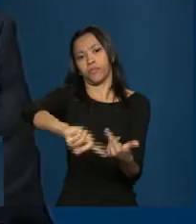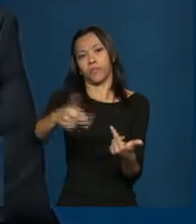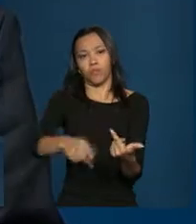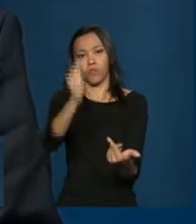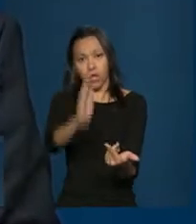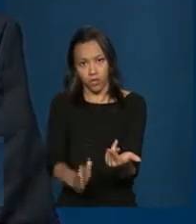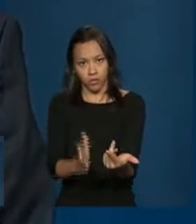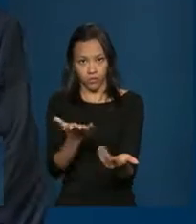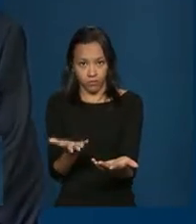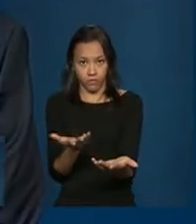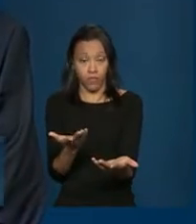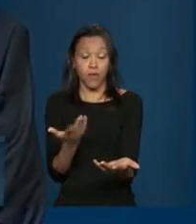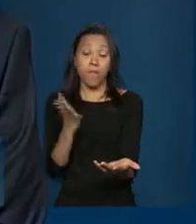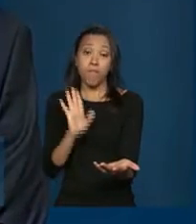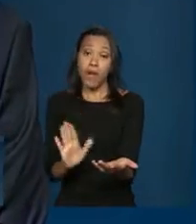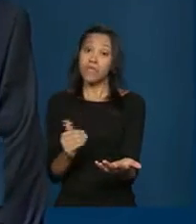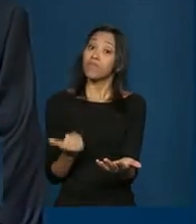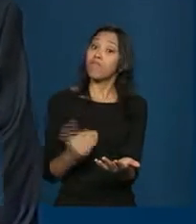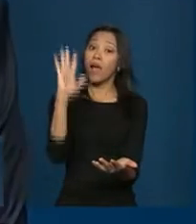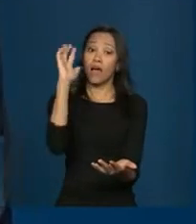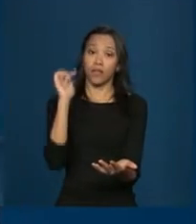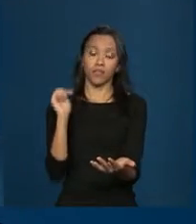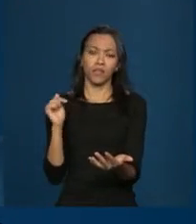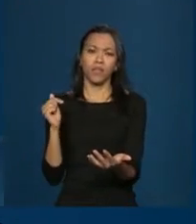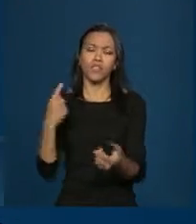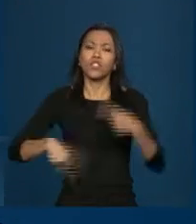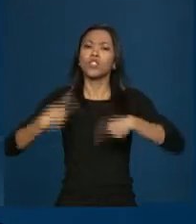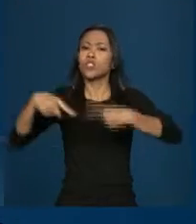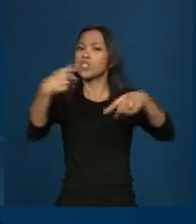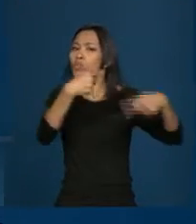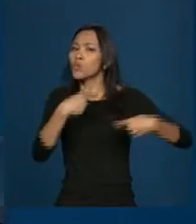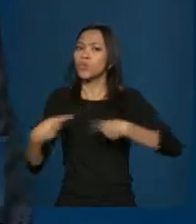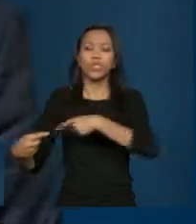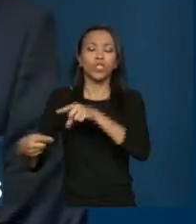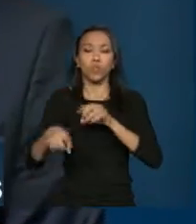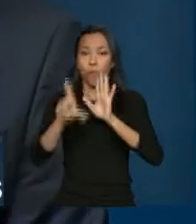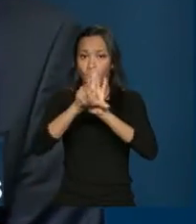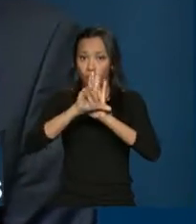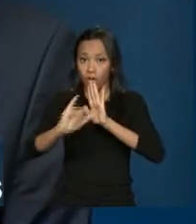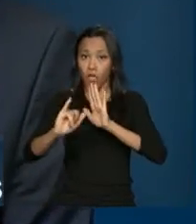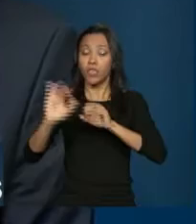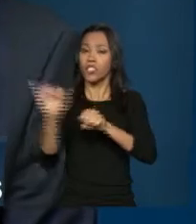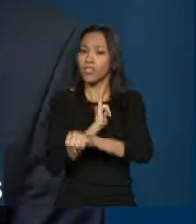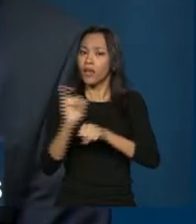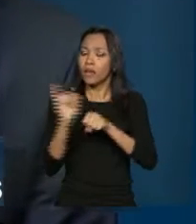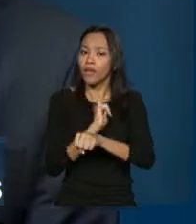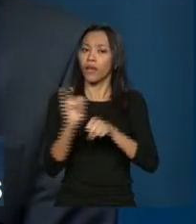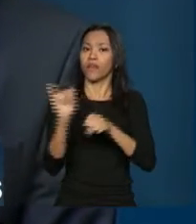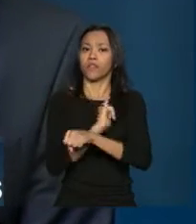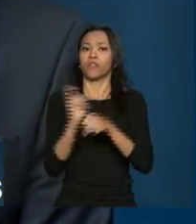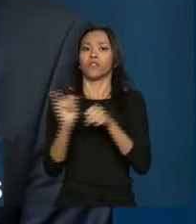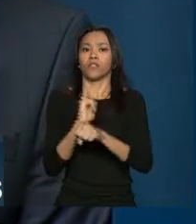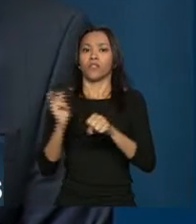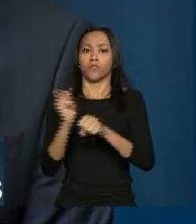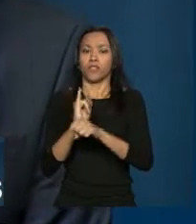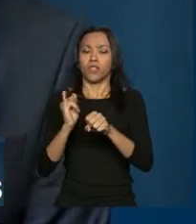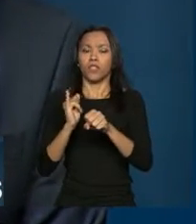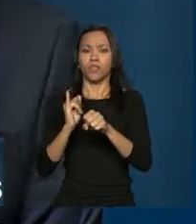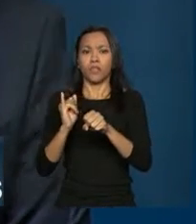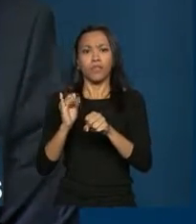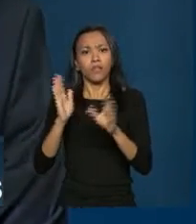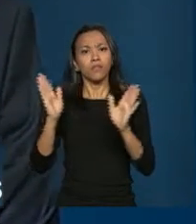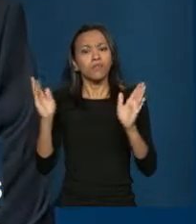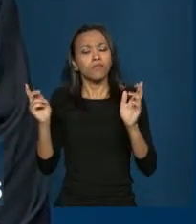crimes no Brasil. Além disso, discutir numa legislação mecanismos, objetivos e diretrizes